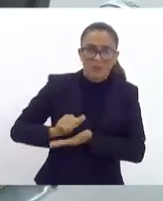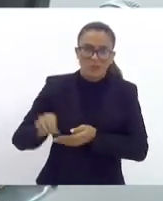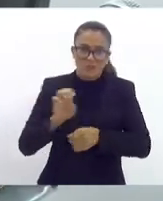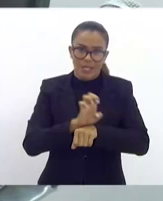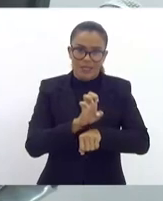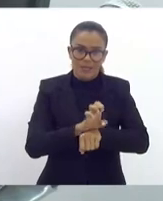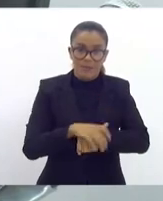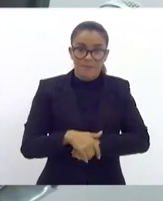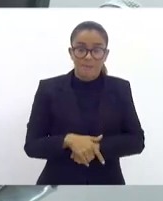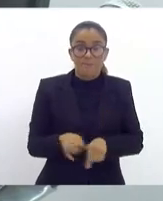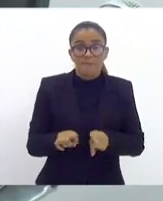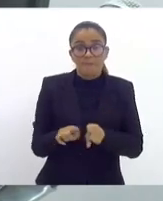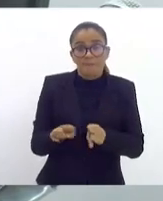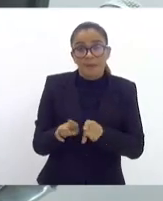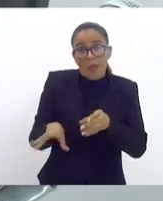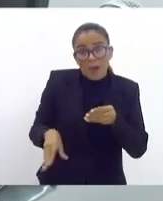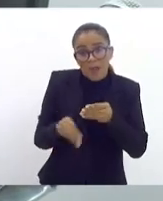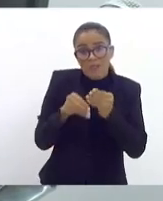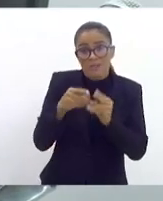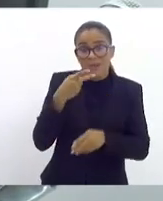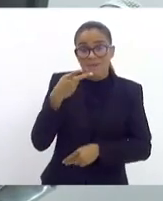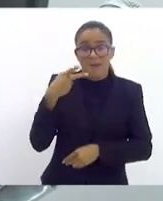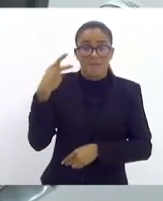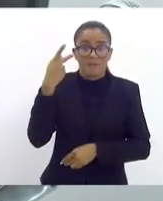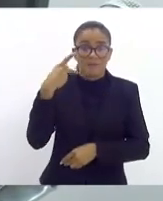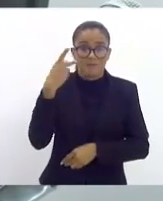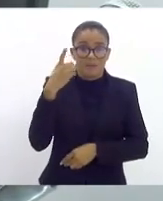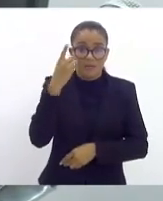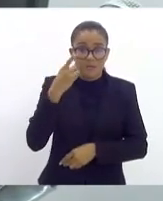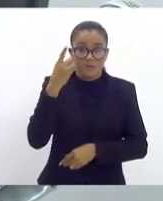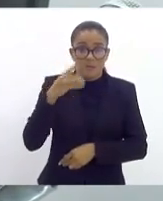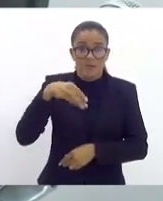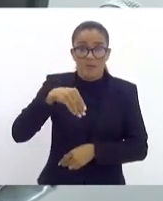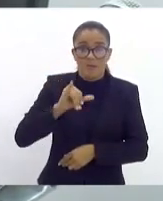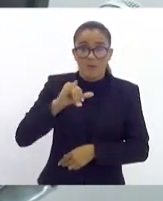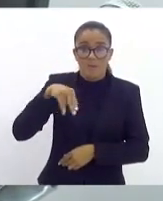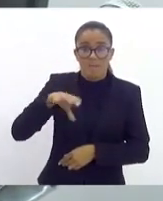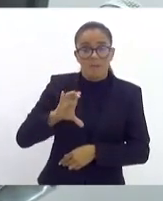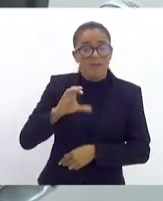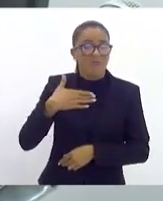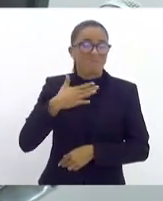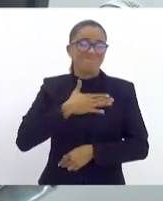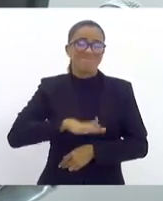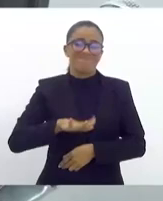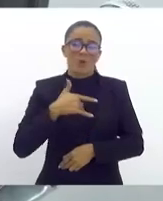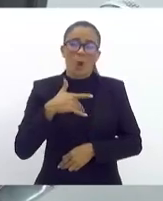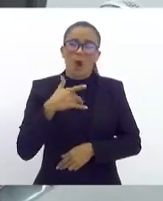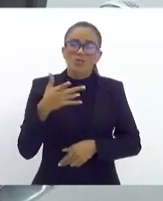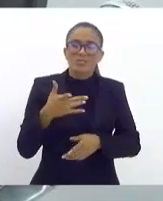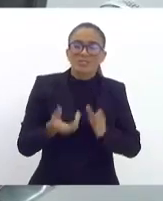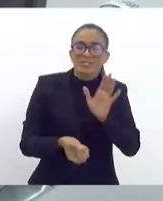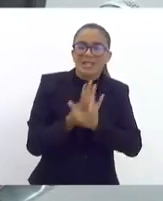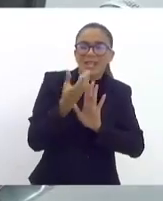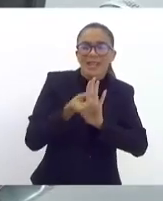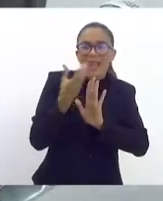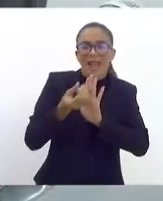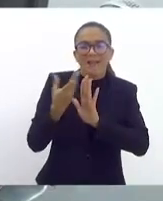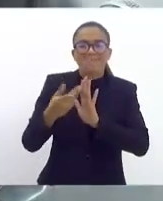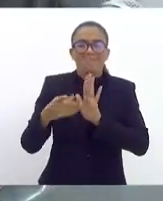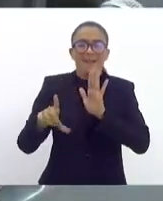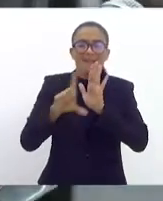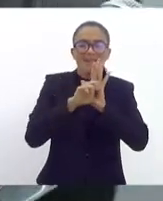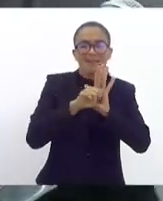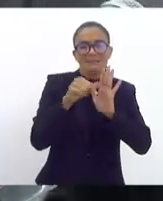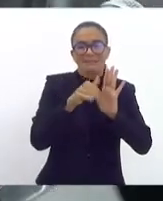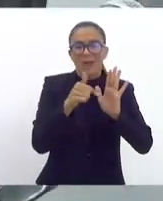minc eu não gosto como técnica Legislativa de ficar criando gatilhos em leis que já estão vigentes que são